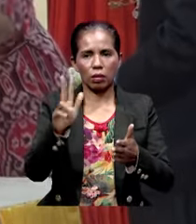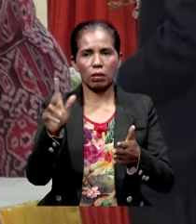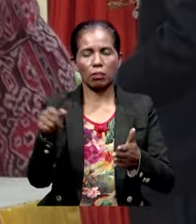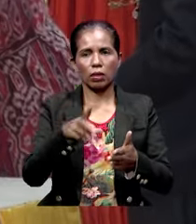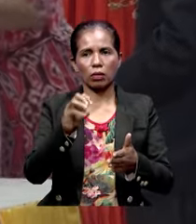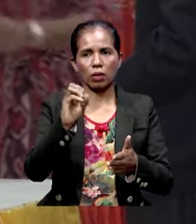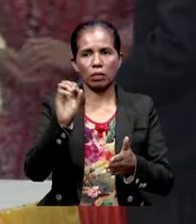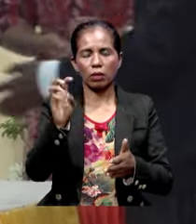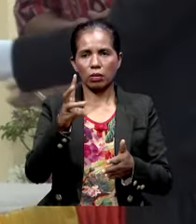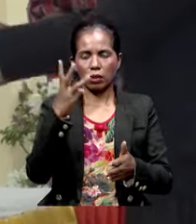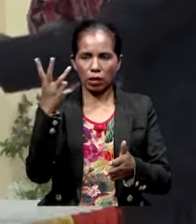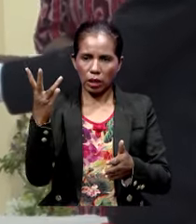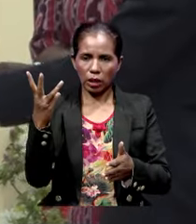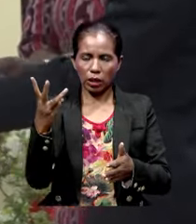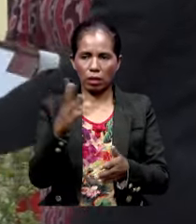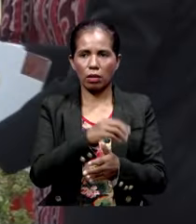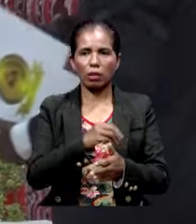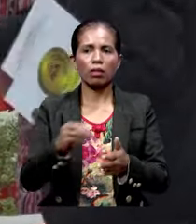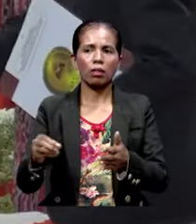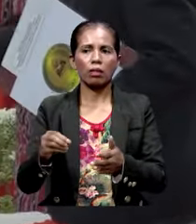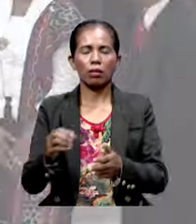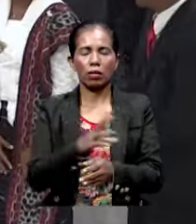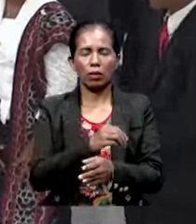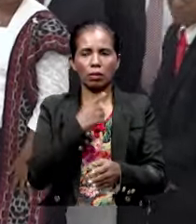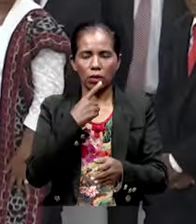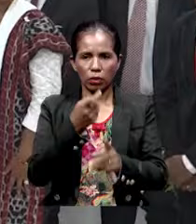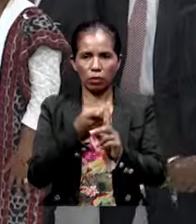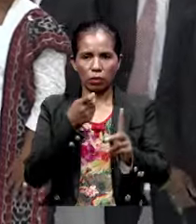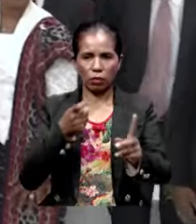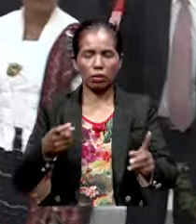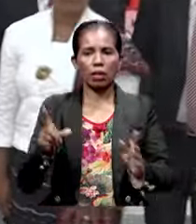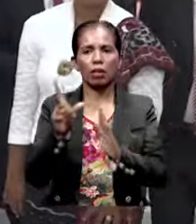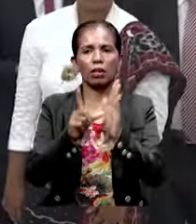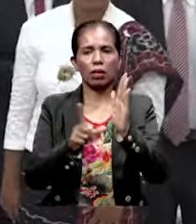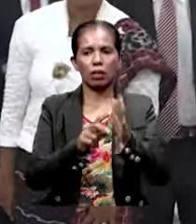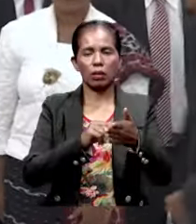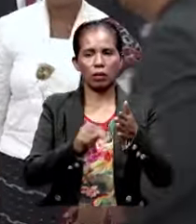Reinhurlua Sanoresenhen, onde a redação introduzida Rússia decreto lei